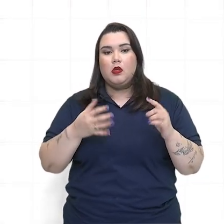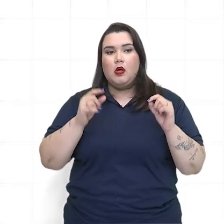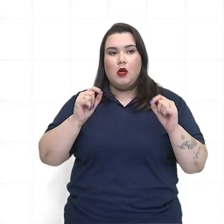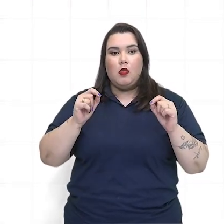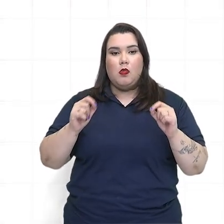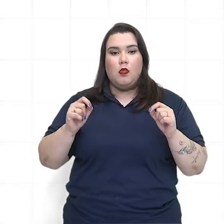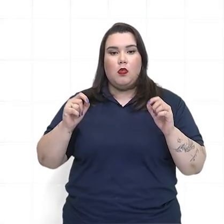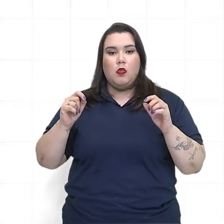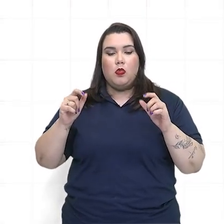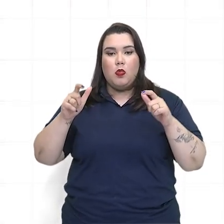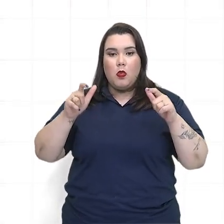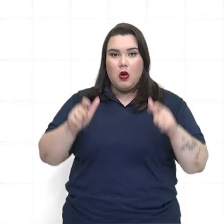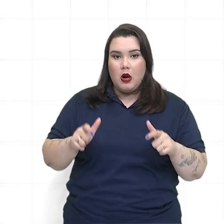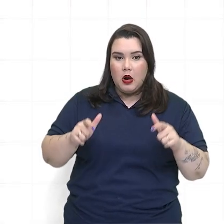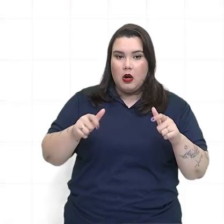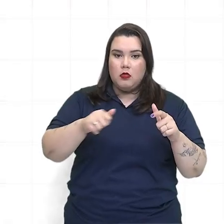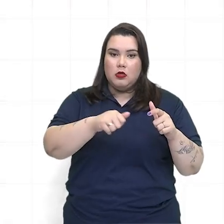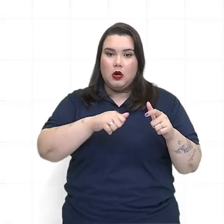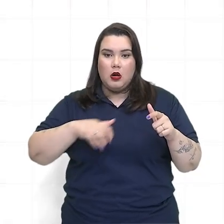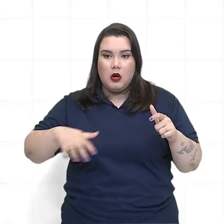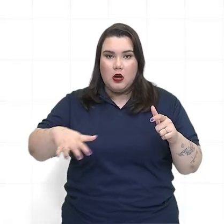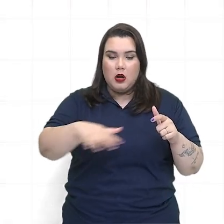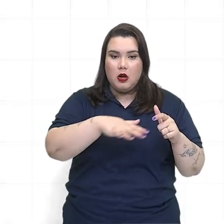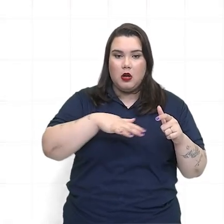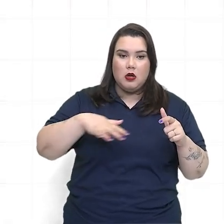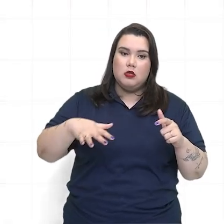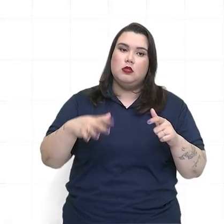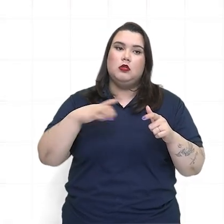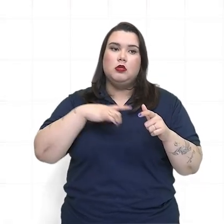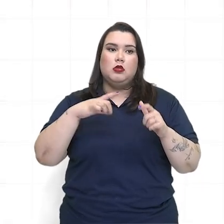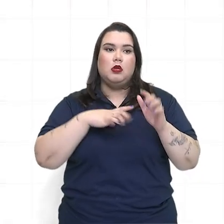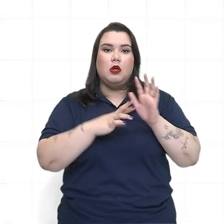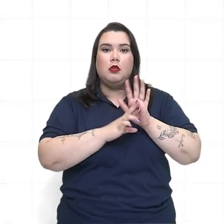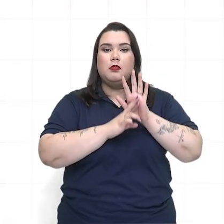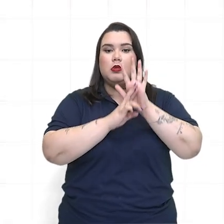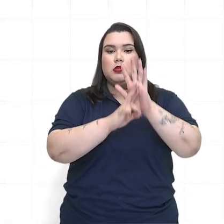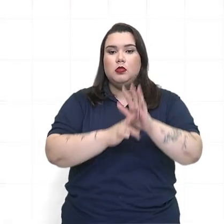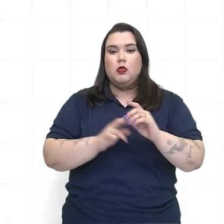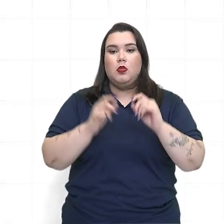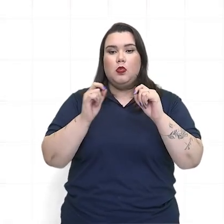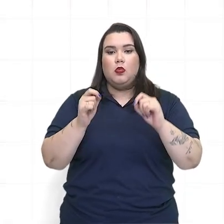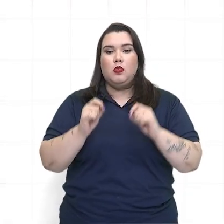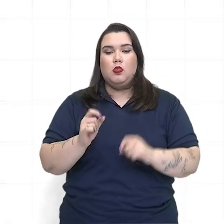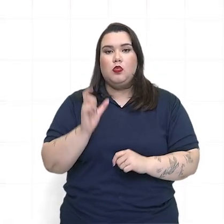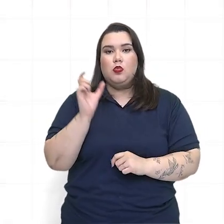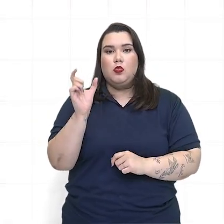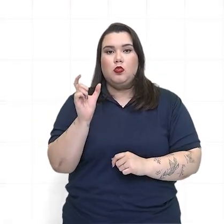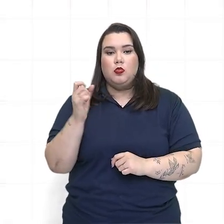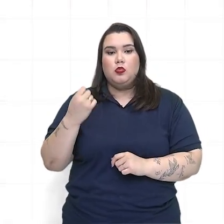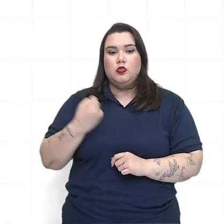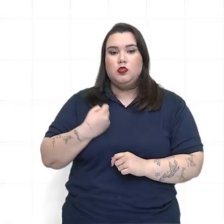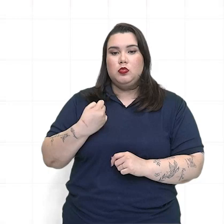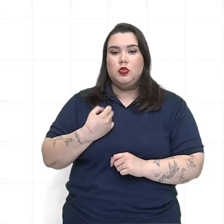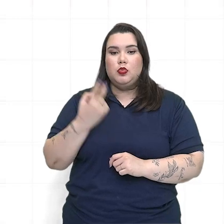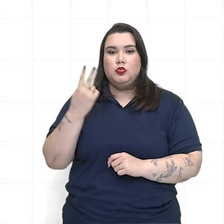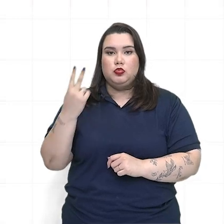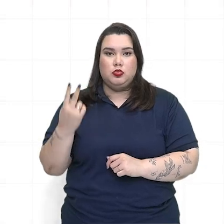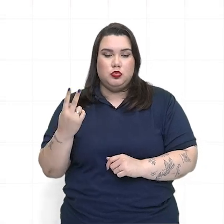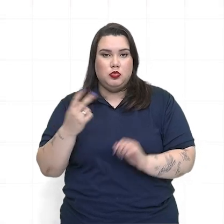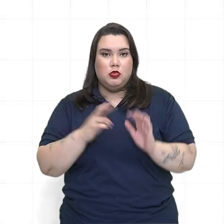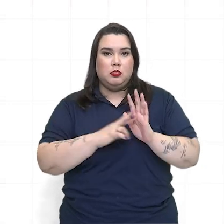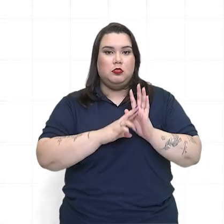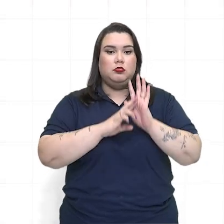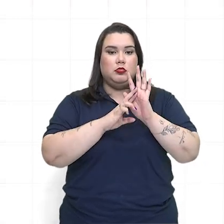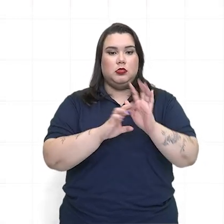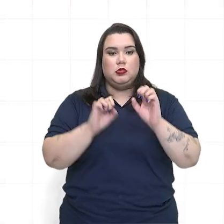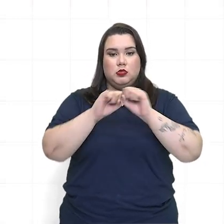uma posição no espaço e é representado por um par ordenado de coordenadas, dentro